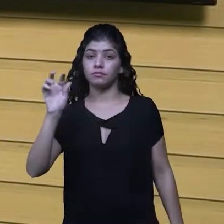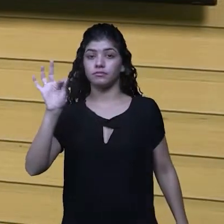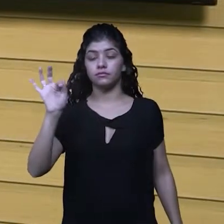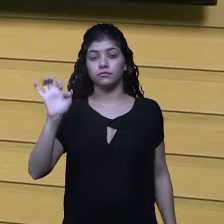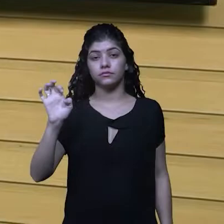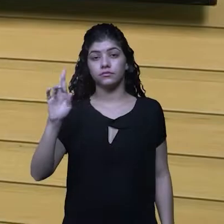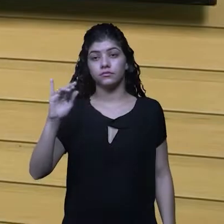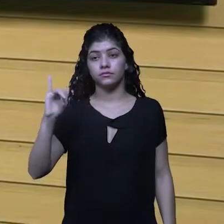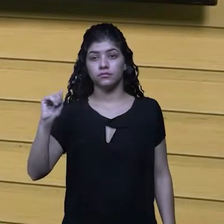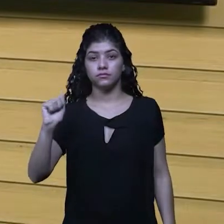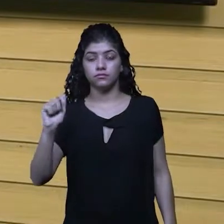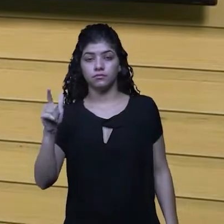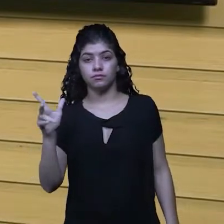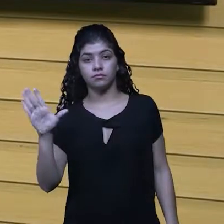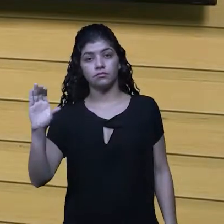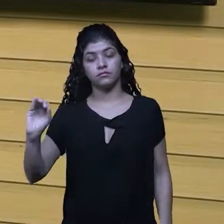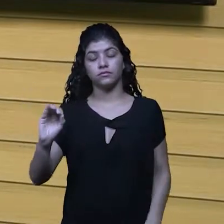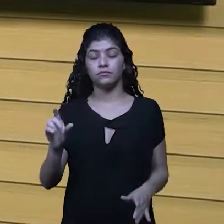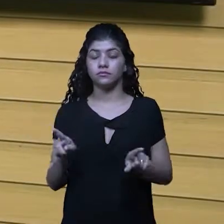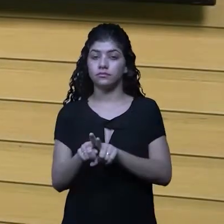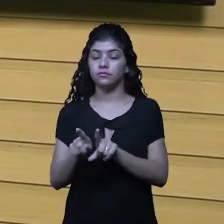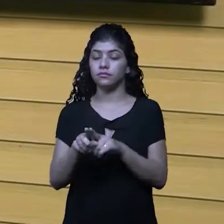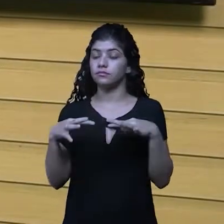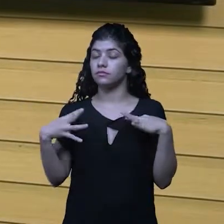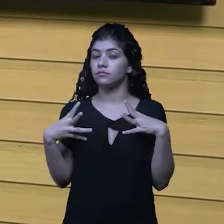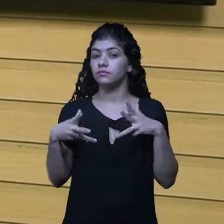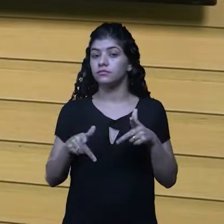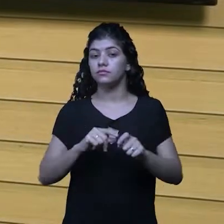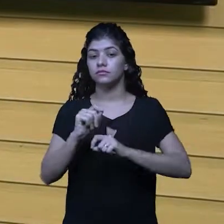E claro, todos eles são